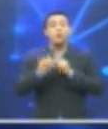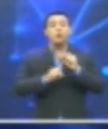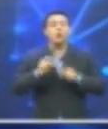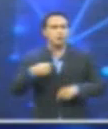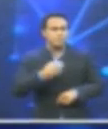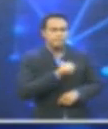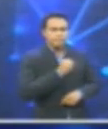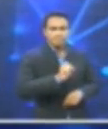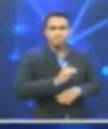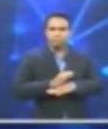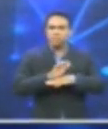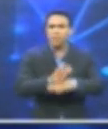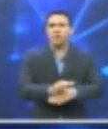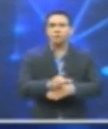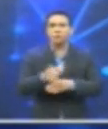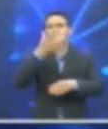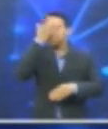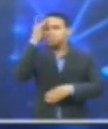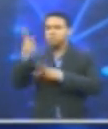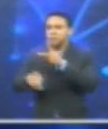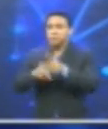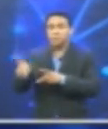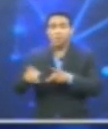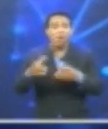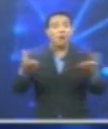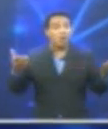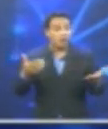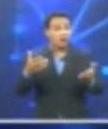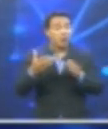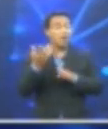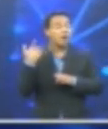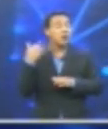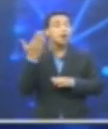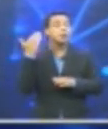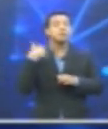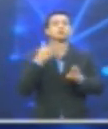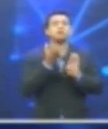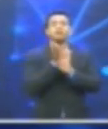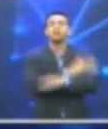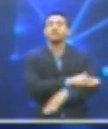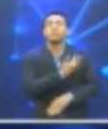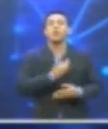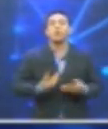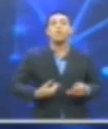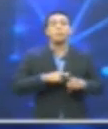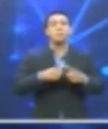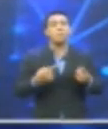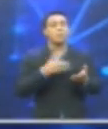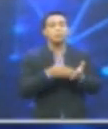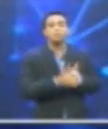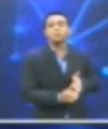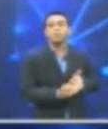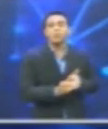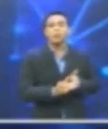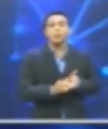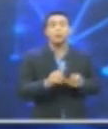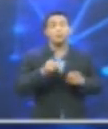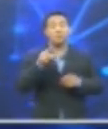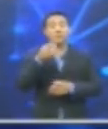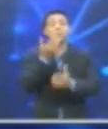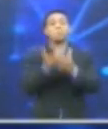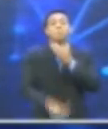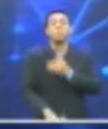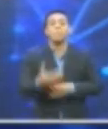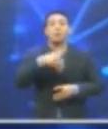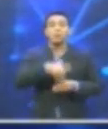saí, discordei, saí do governo, rompi e saí. O senhor derrotou, o senhor perdeu a eleição para governador,